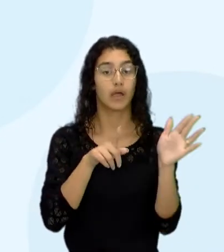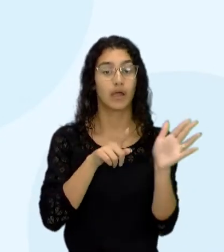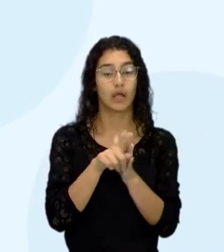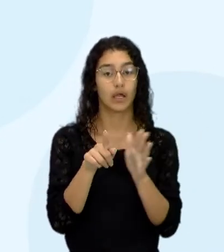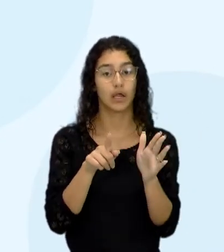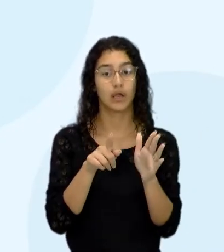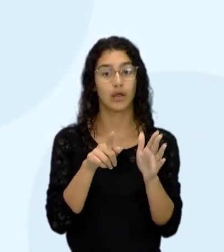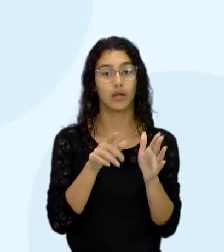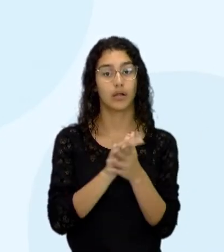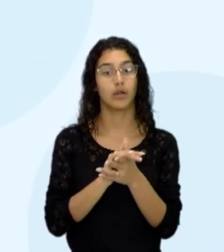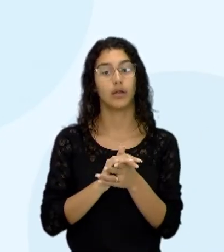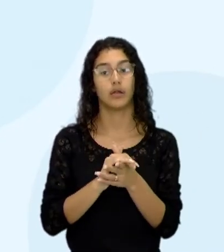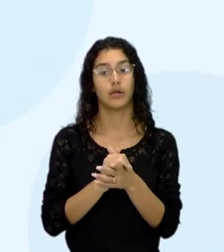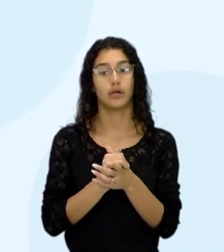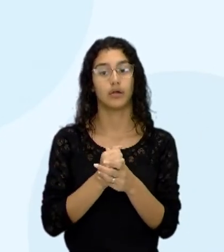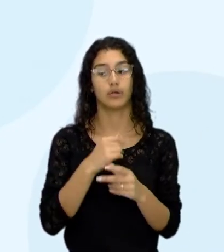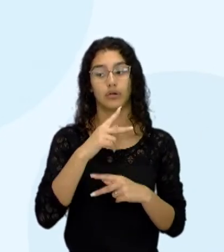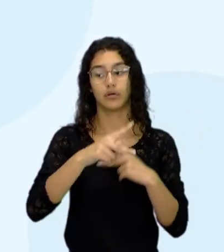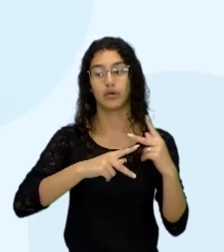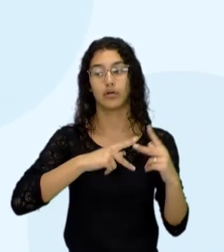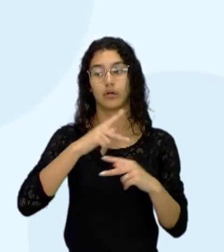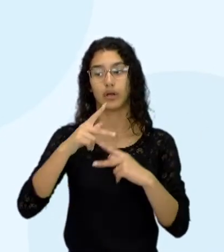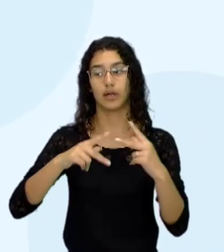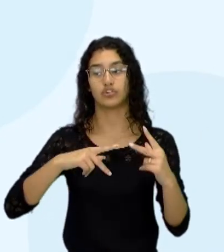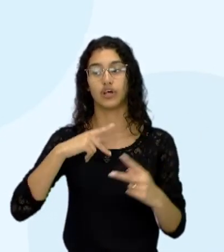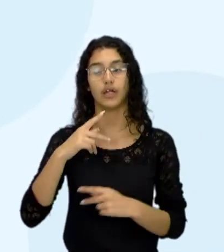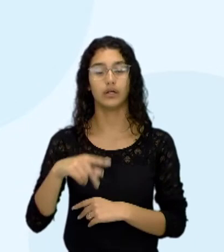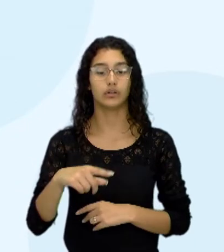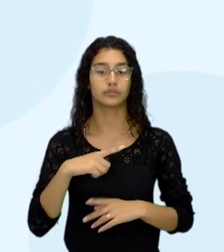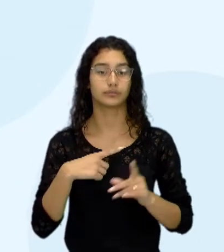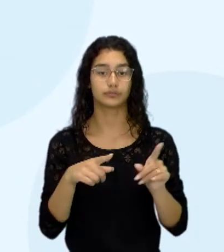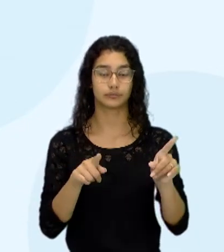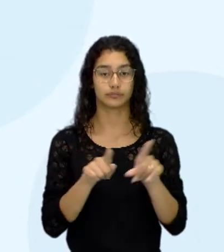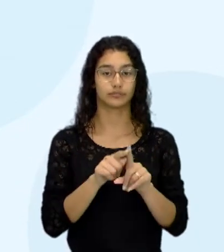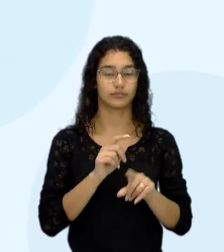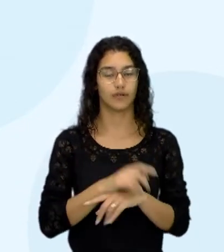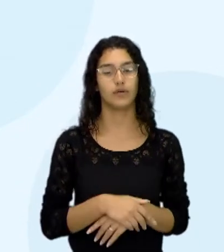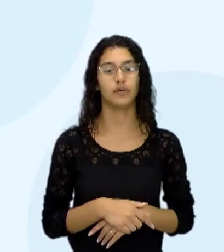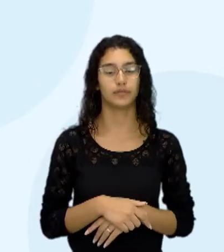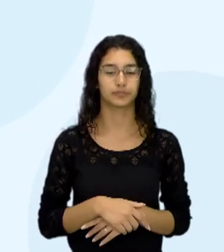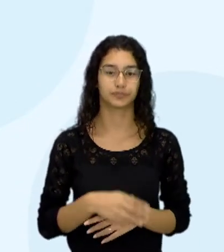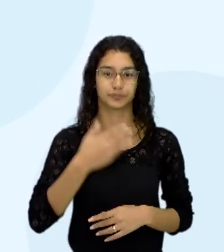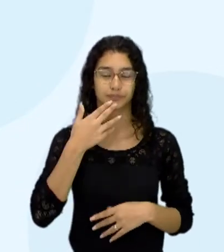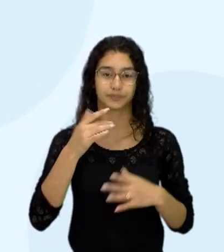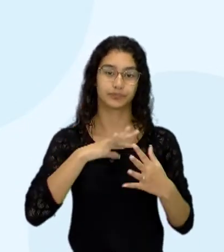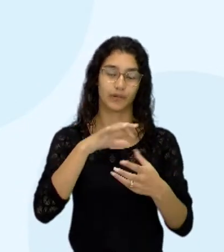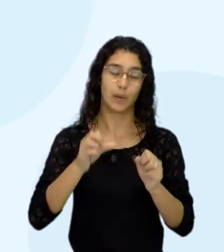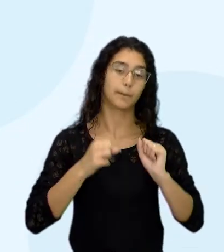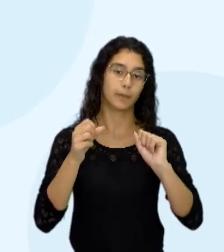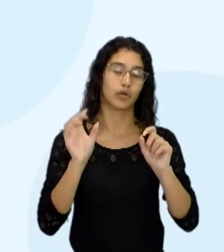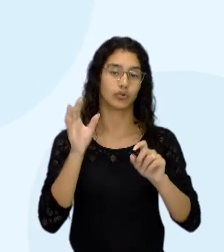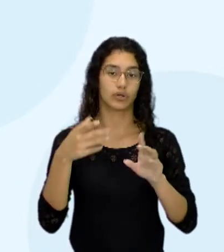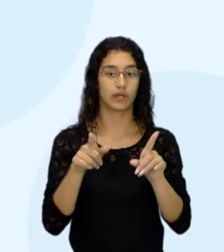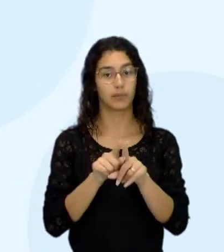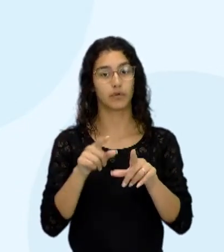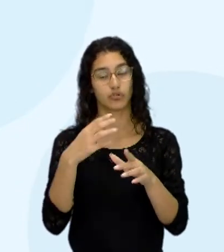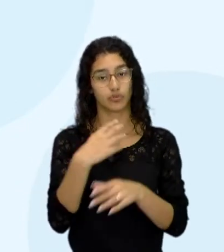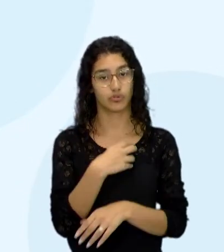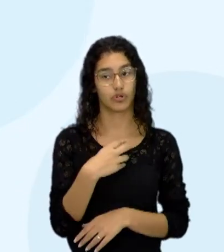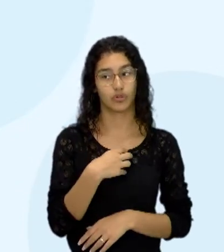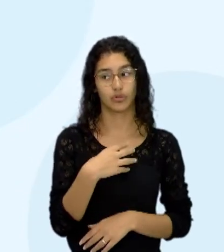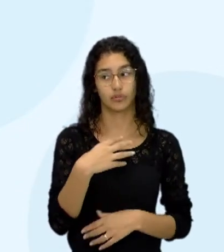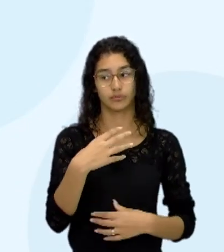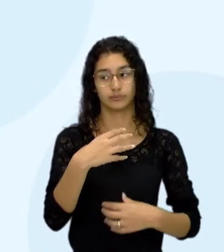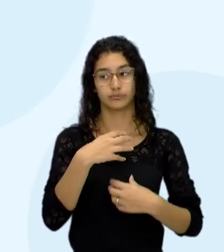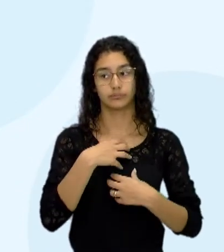global ela é importante nesse aspecto, porque ela é uma coisa que acontece do outro lado do mundo, pode interferir na gente de forma muito sensível e